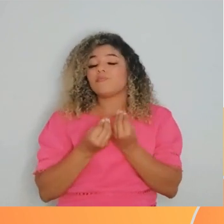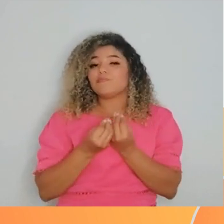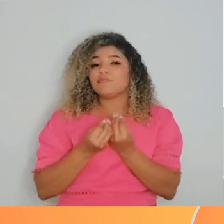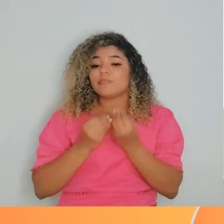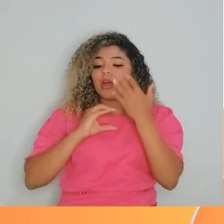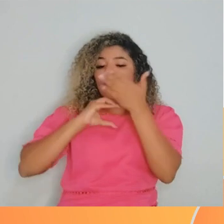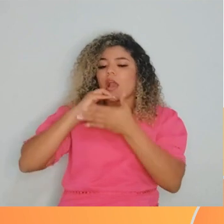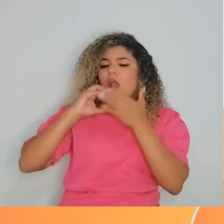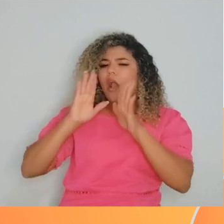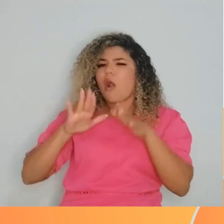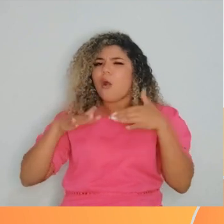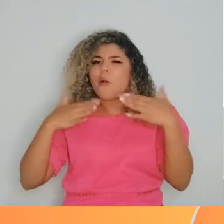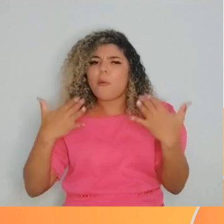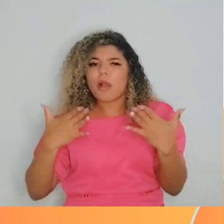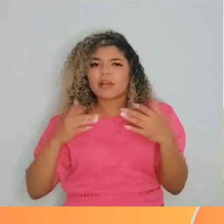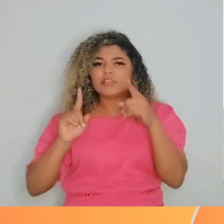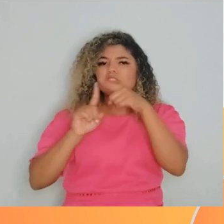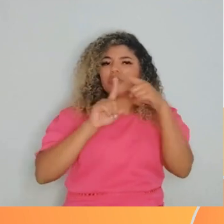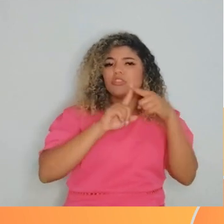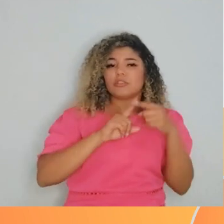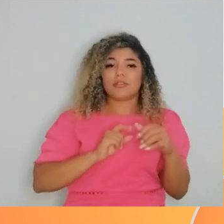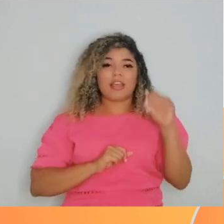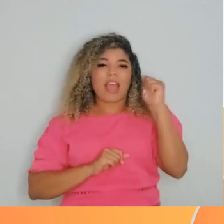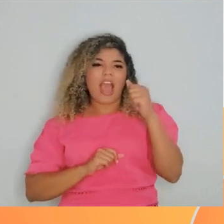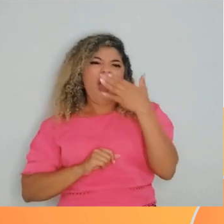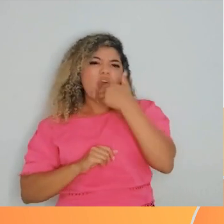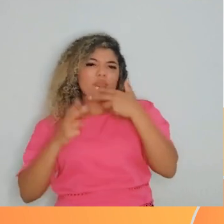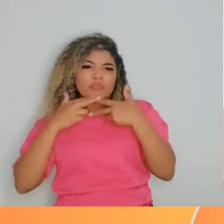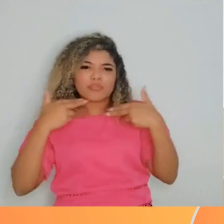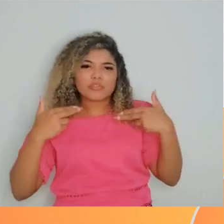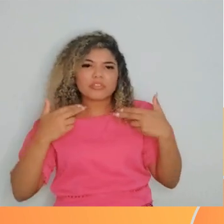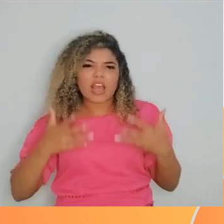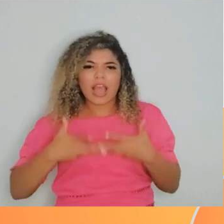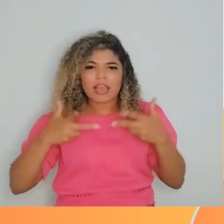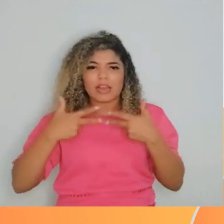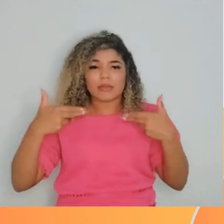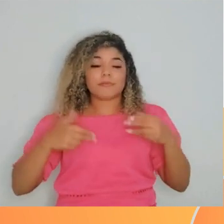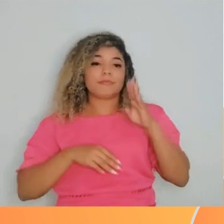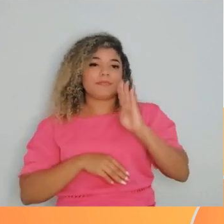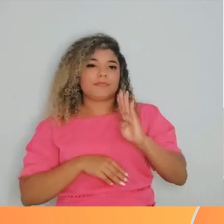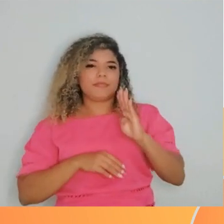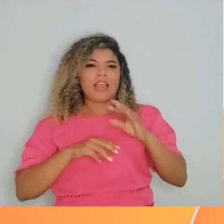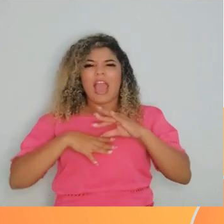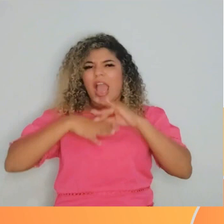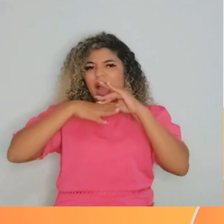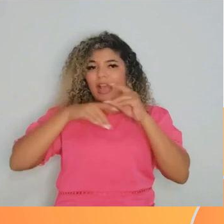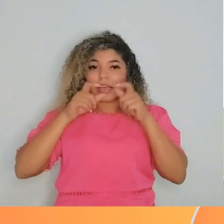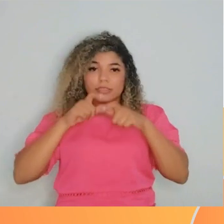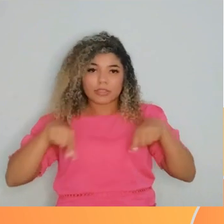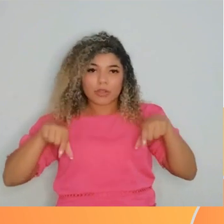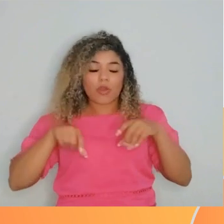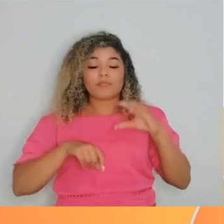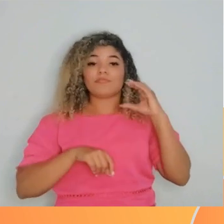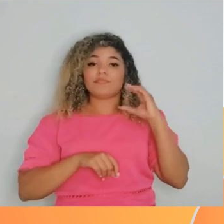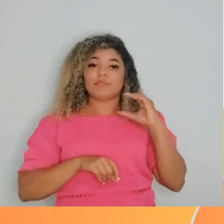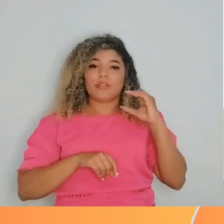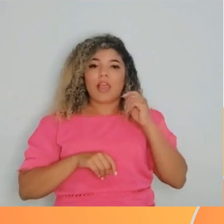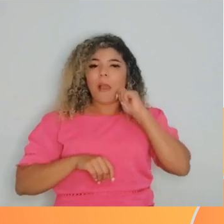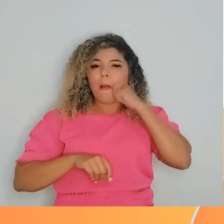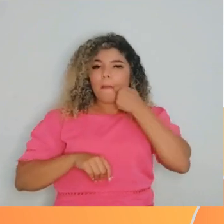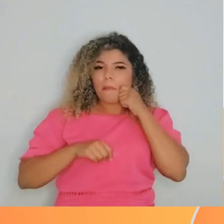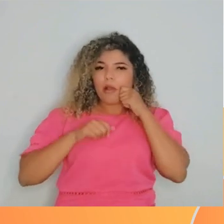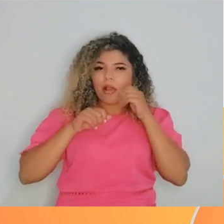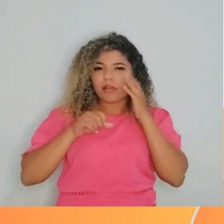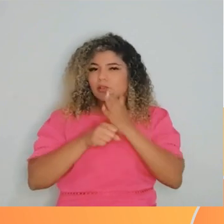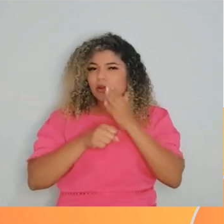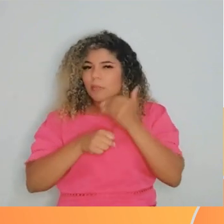fonte de carboidratos alimentos como: letra A, frutas e legumes; letra B, carnes e ovos; letra C,